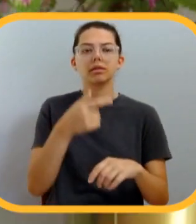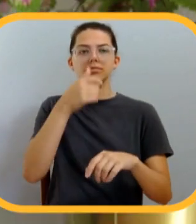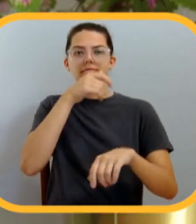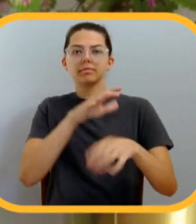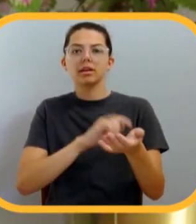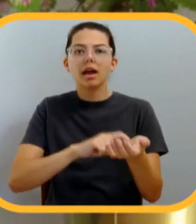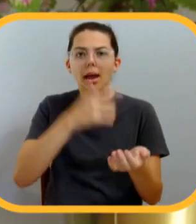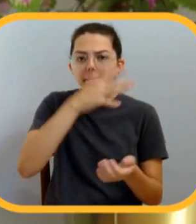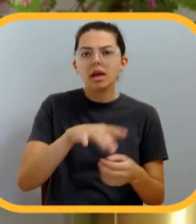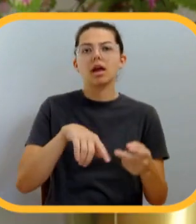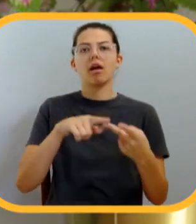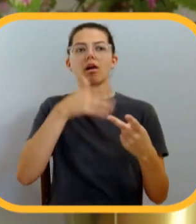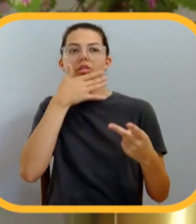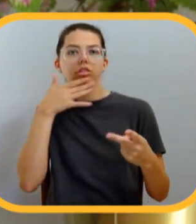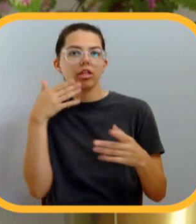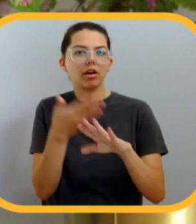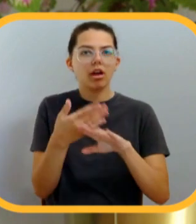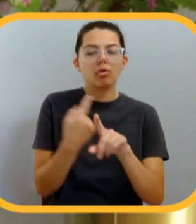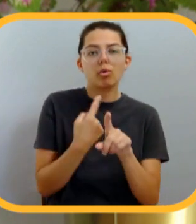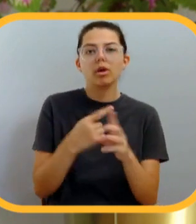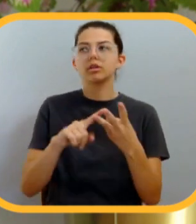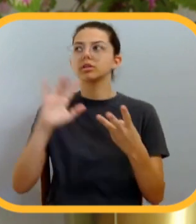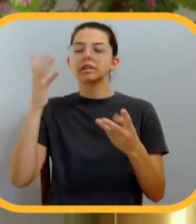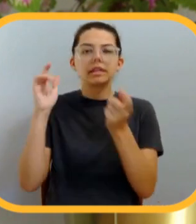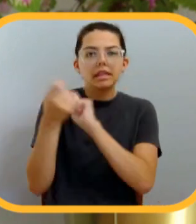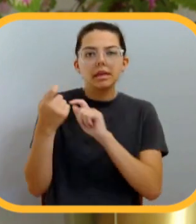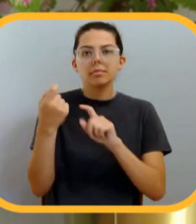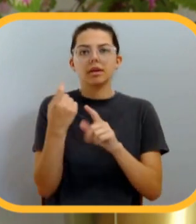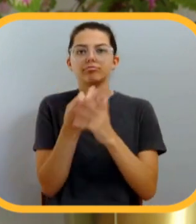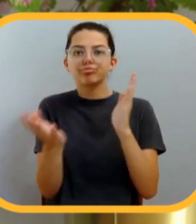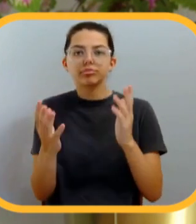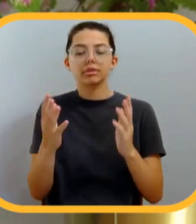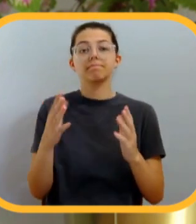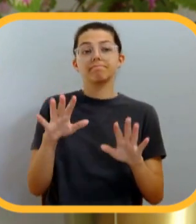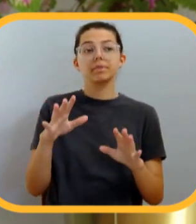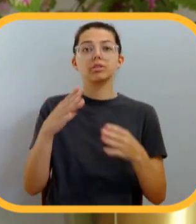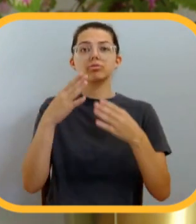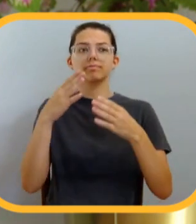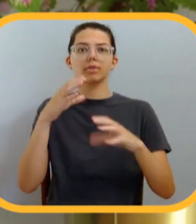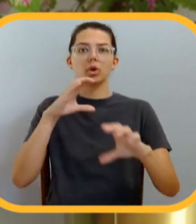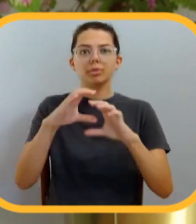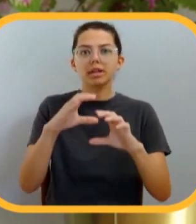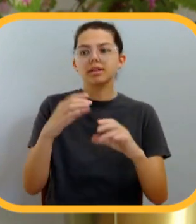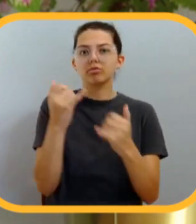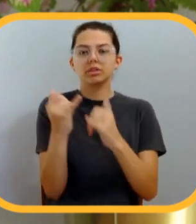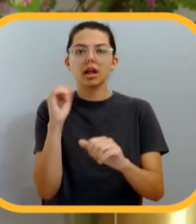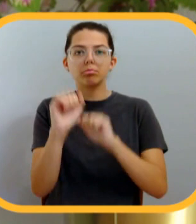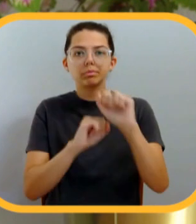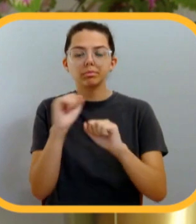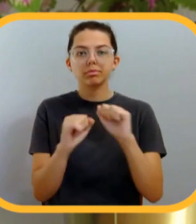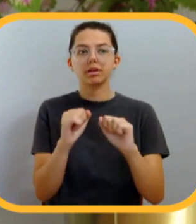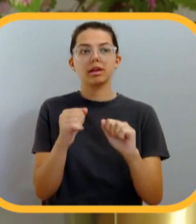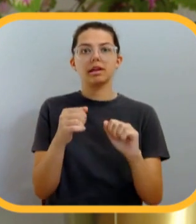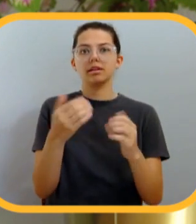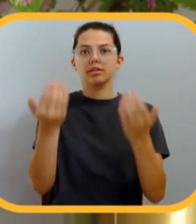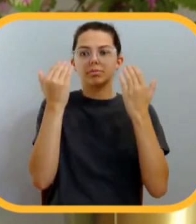cotidiano, de racismo, do assédio, das questões climáticas, são tudo temas que, graças aos meios de comunicação, as pessoas cada vez